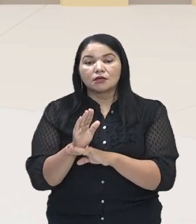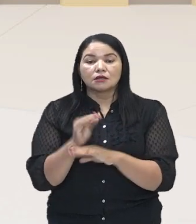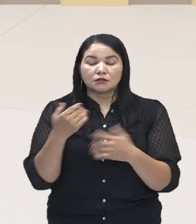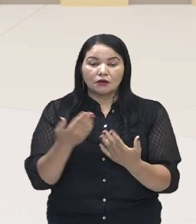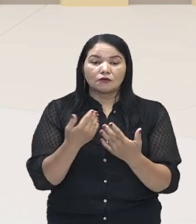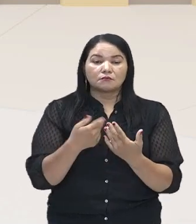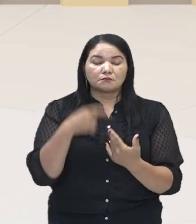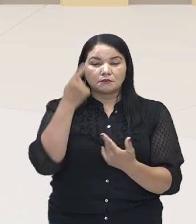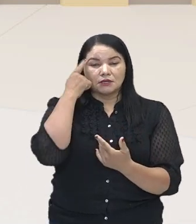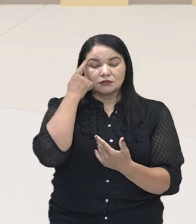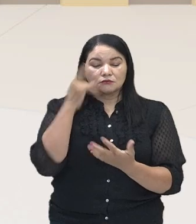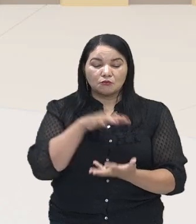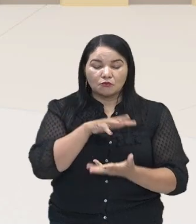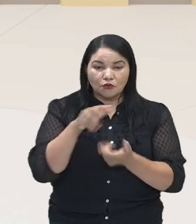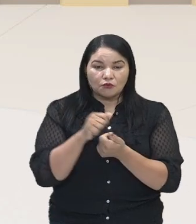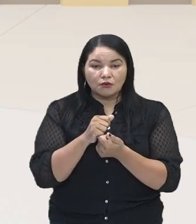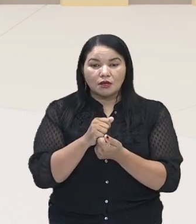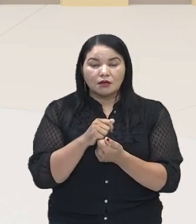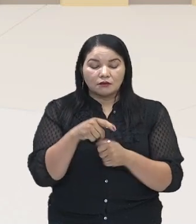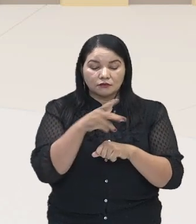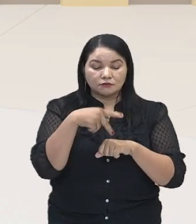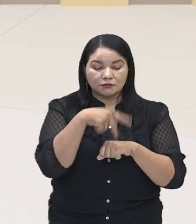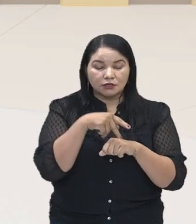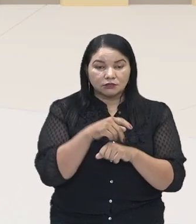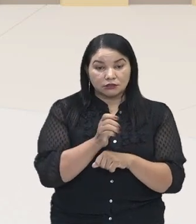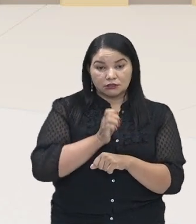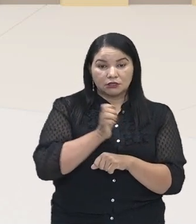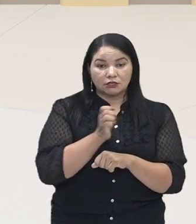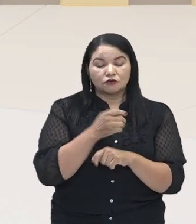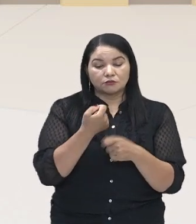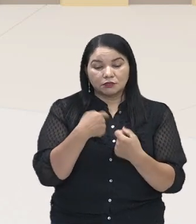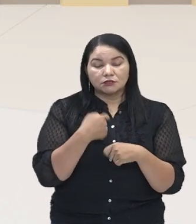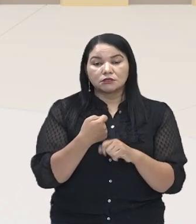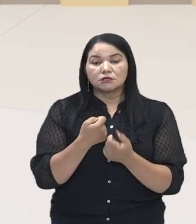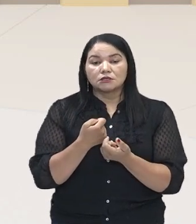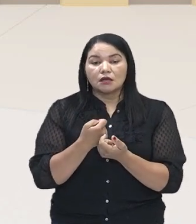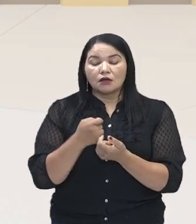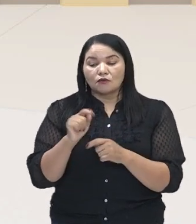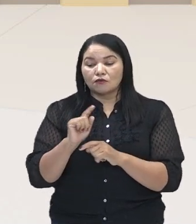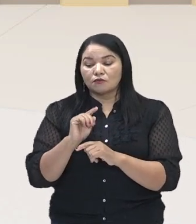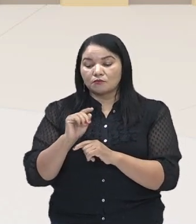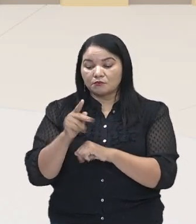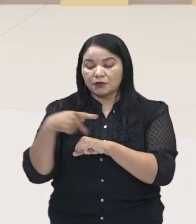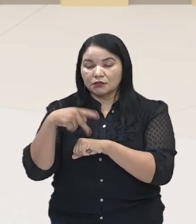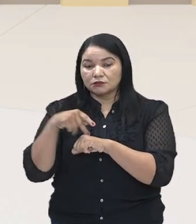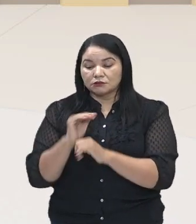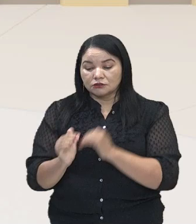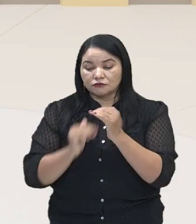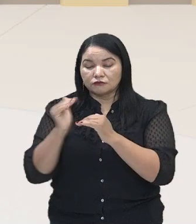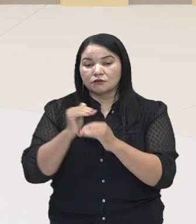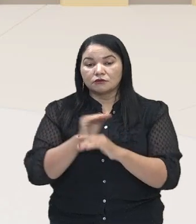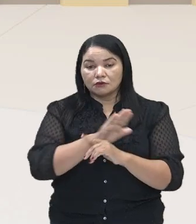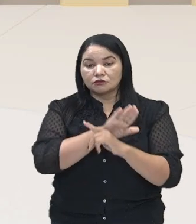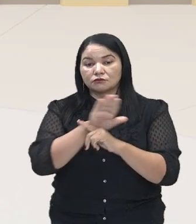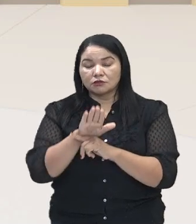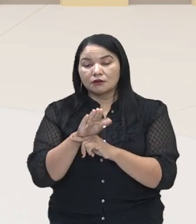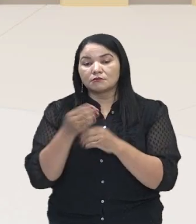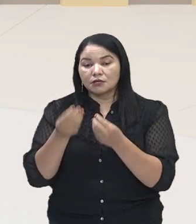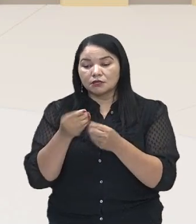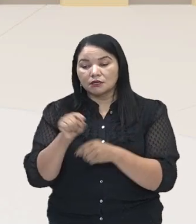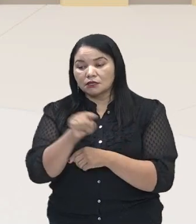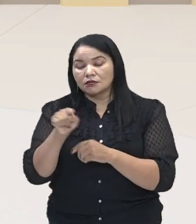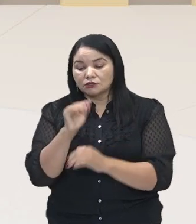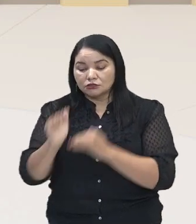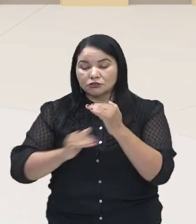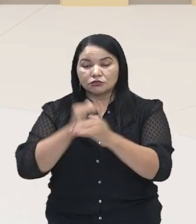nível global, os países mais ricos têm que ajudar ali os países em desenvolvimento para que consigam se desenvolver e andar com as